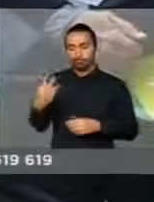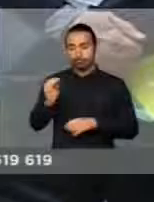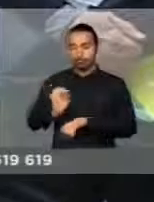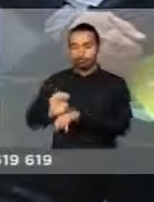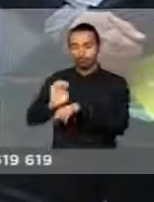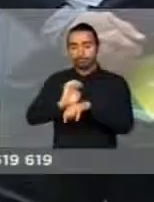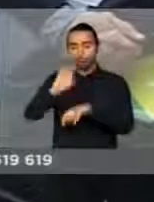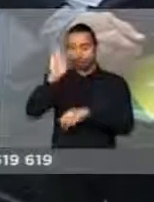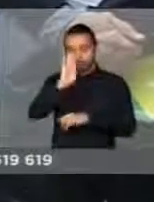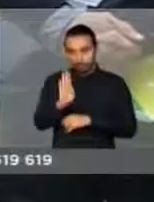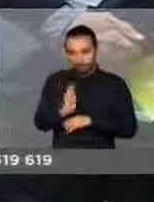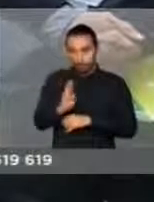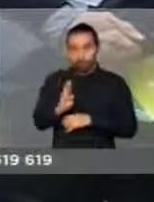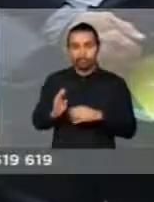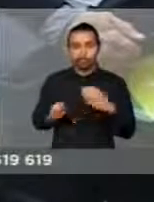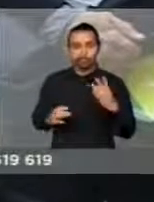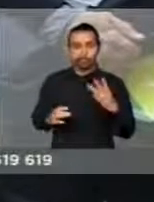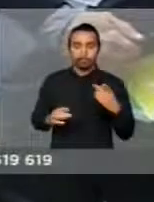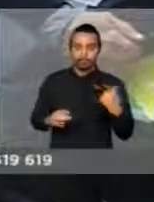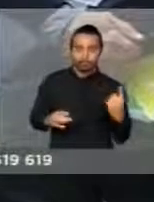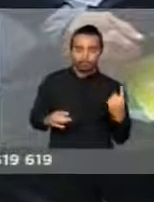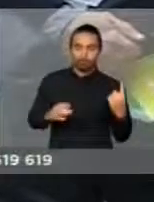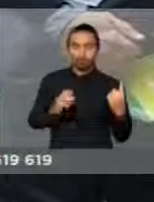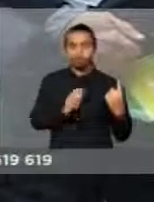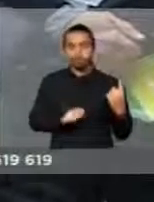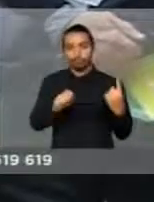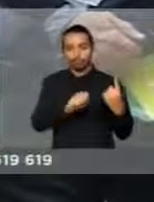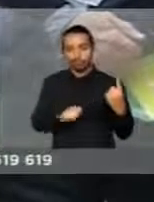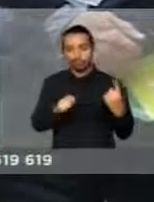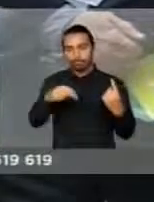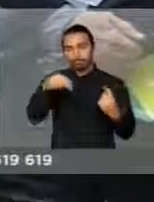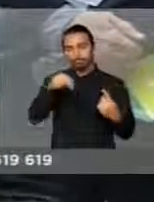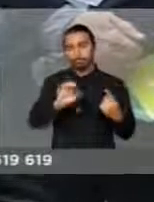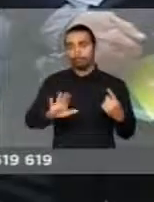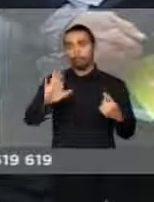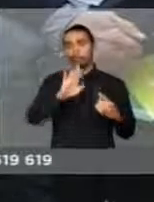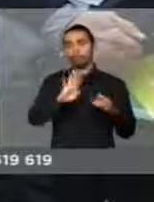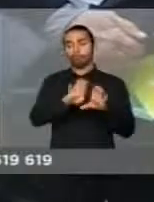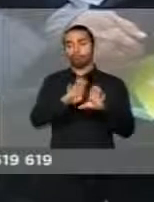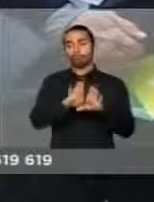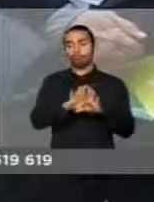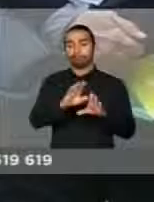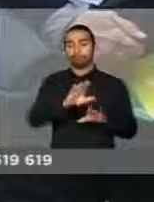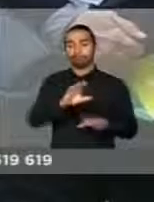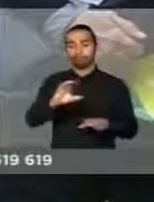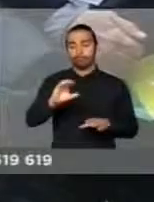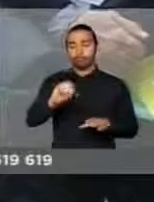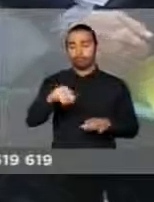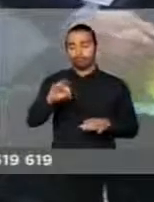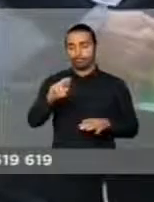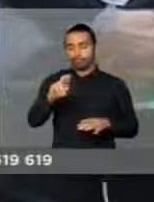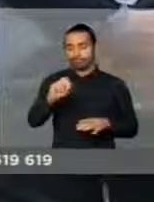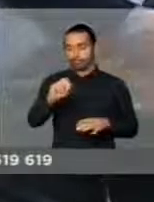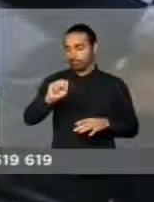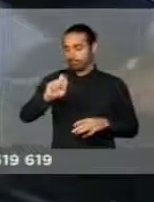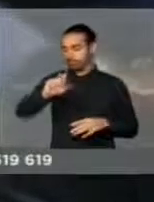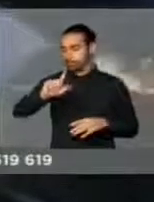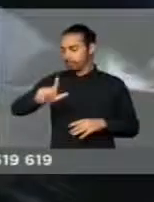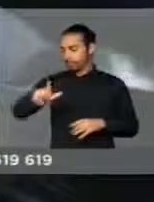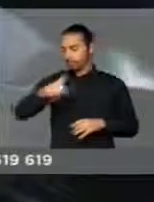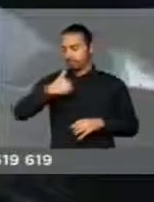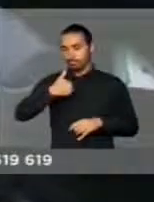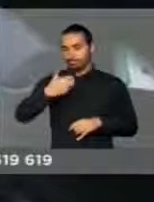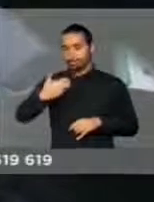brasileiros de 31 associações do Nordeste e do Centro-Sul do país. Queria